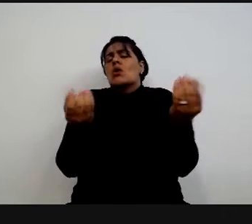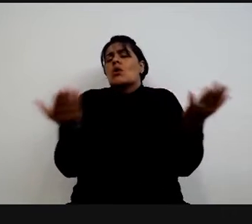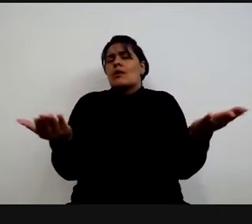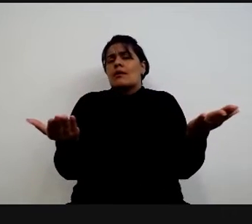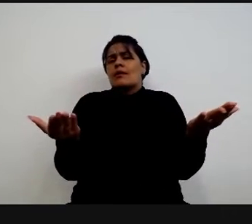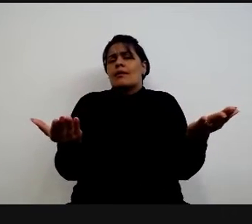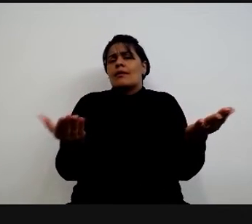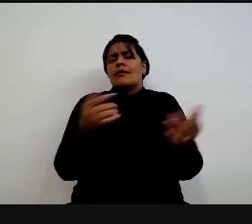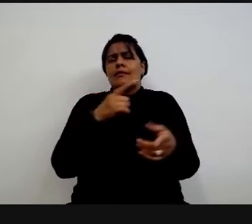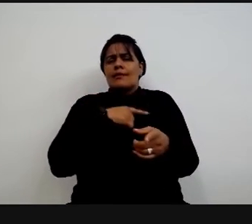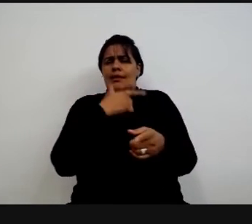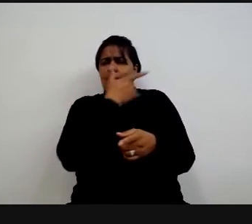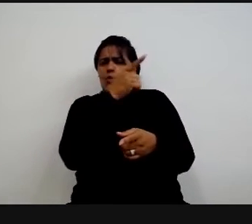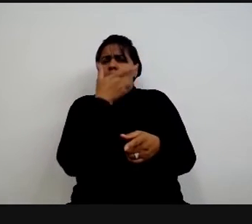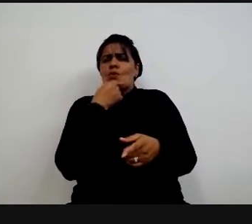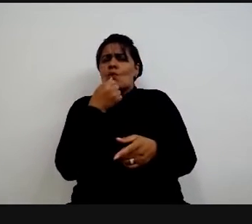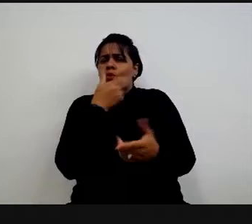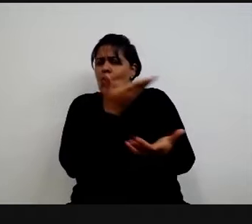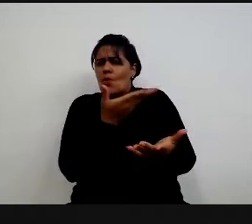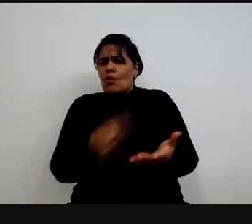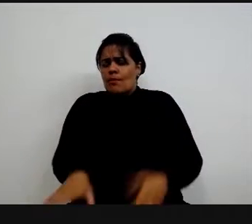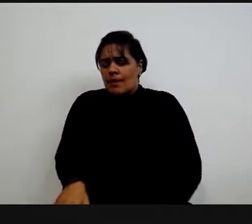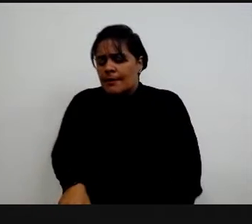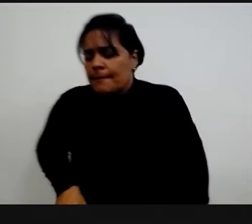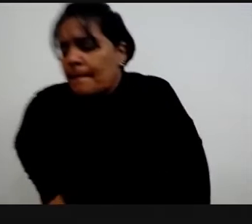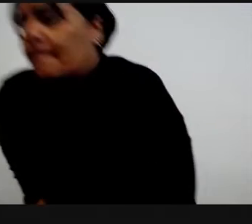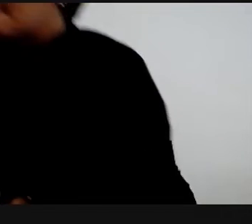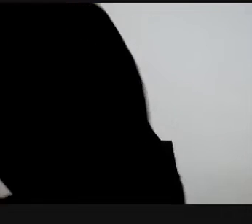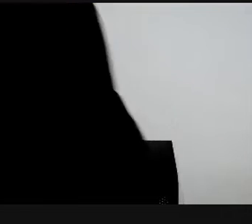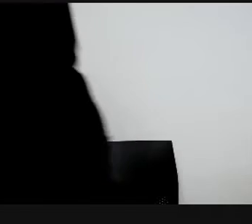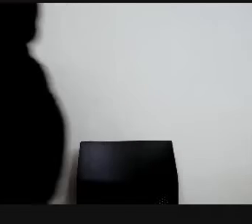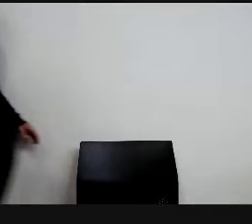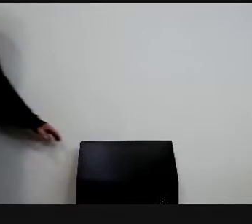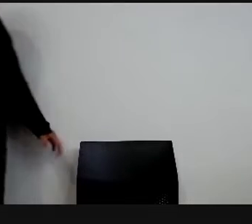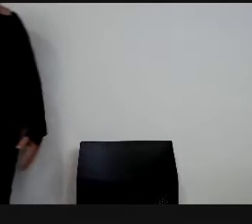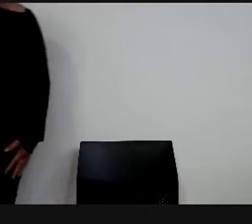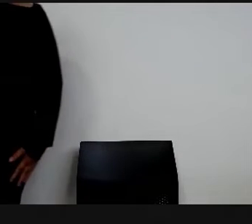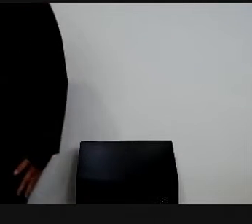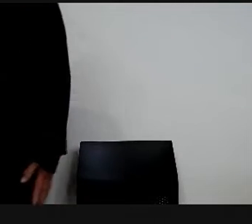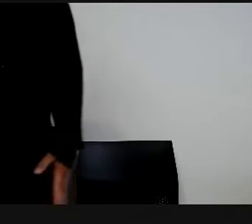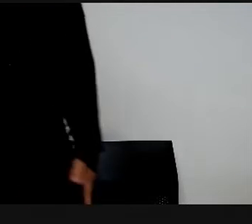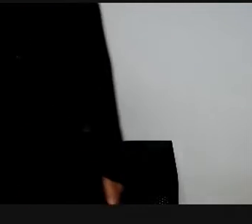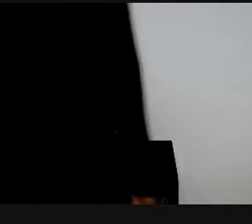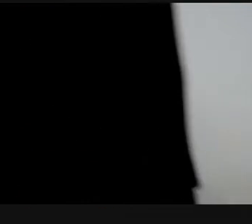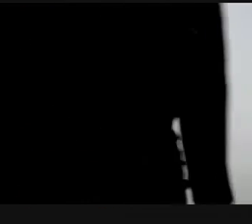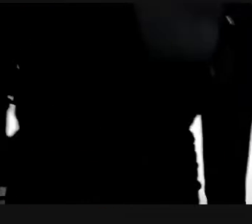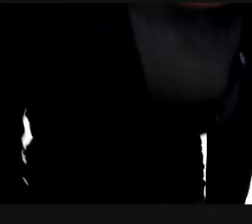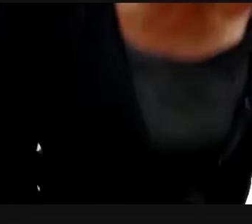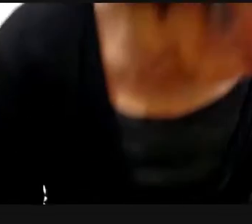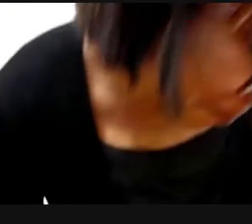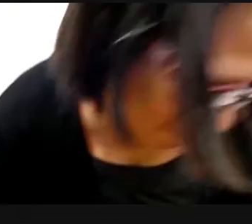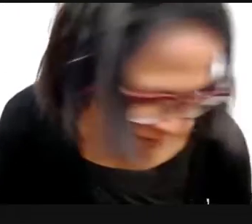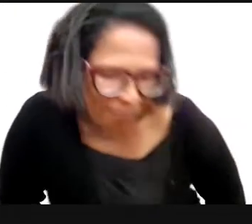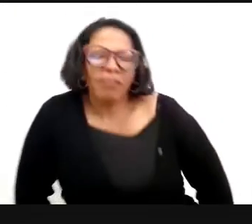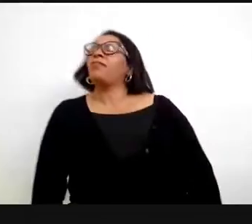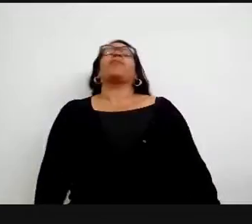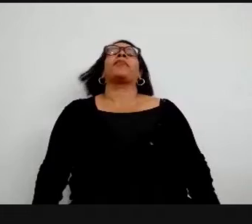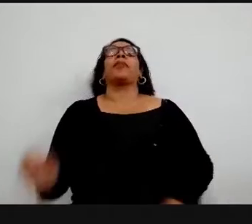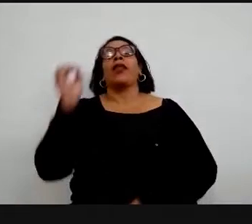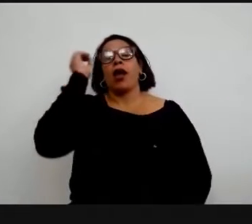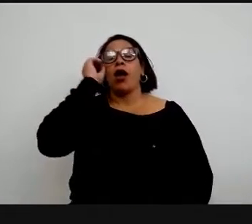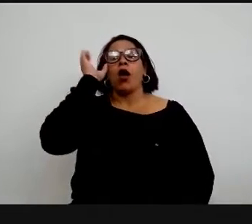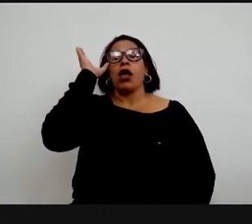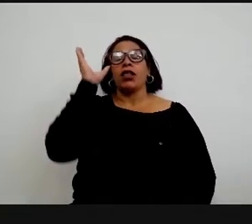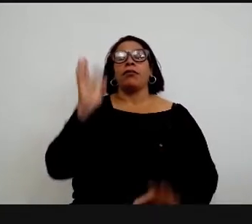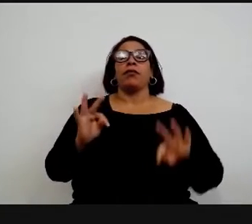O Guilherme, lembrando dele de novo, né, a criação de um banco de objetos de conhecimento para